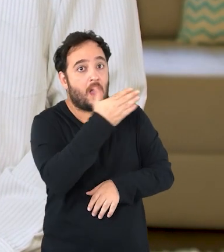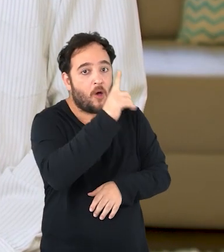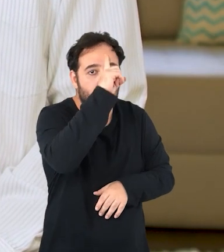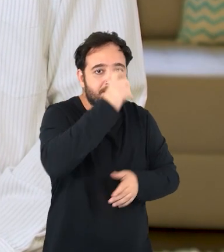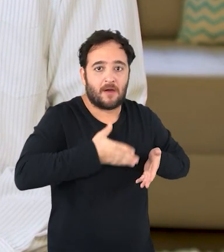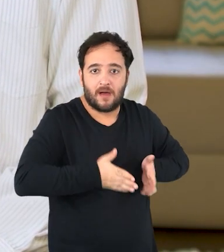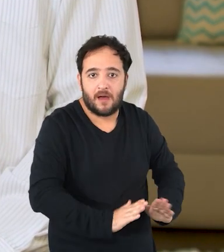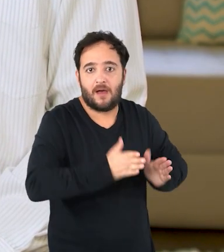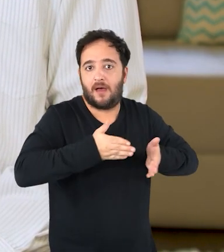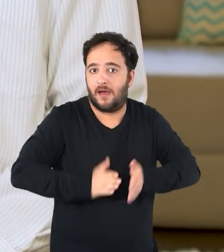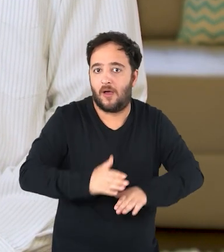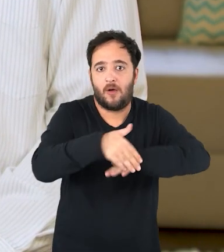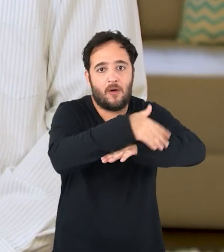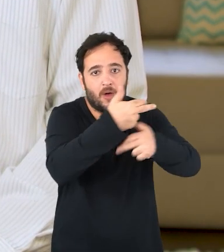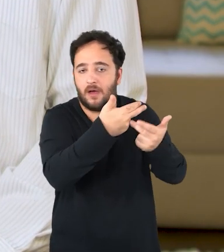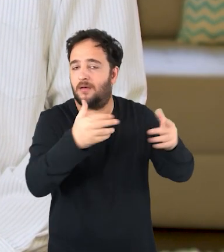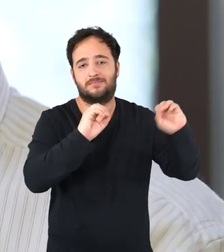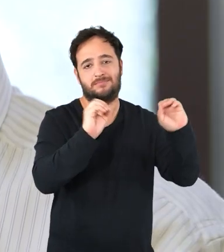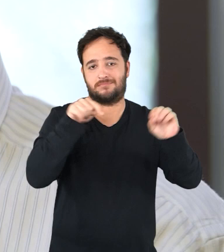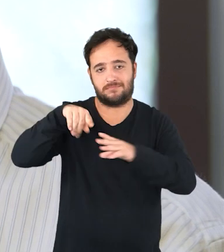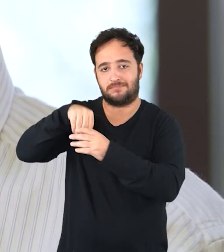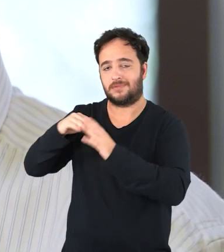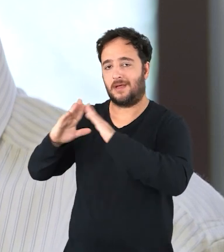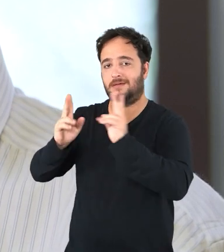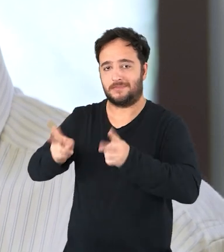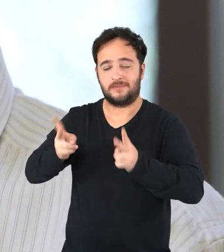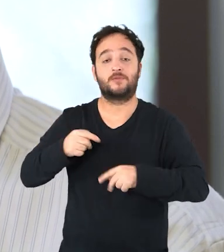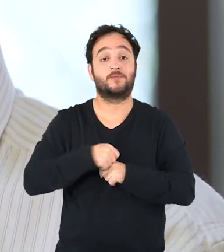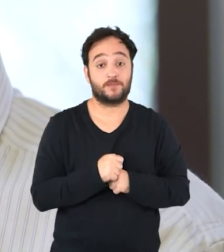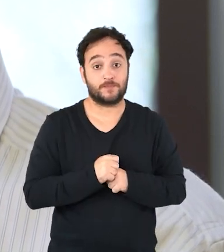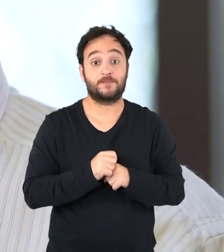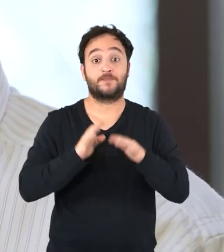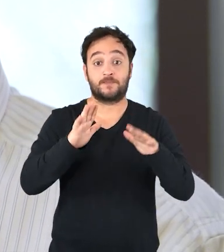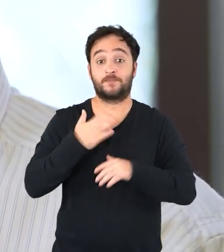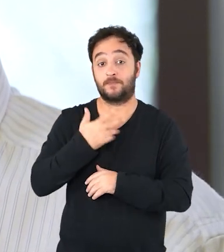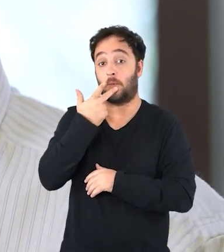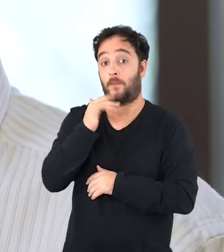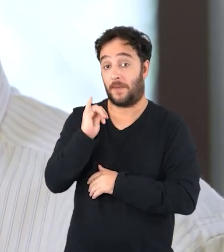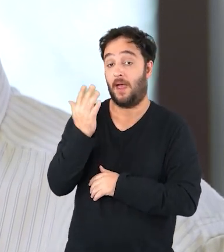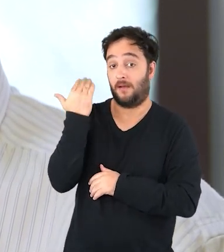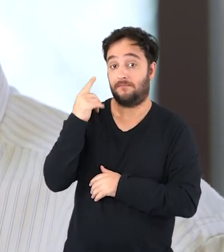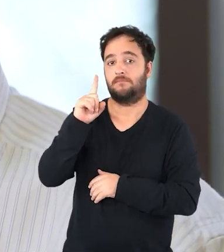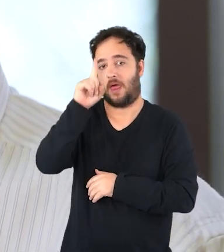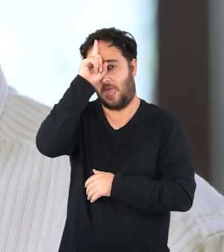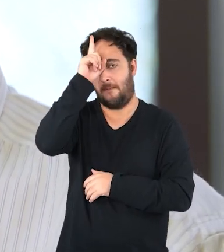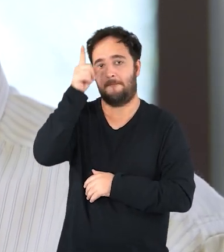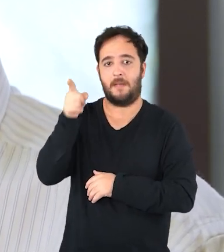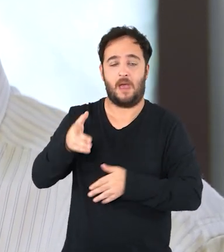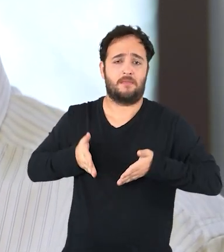na rua Aprazível. É uma rua bem aprazível mesmo. Meu pai era